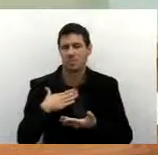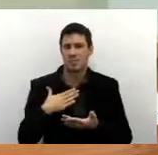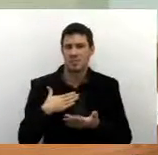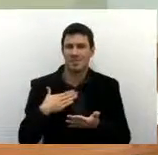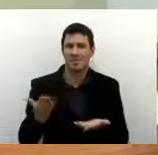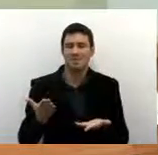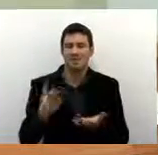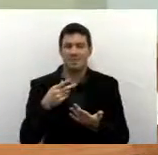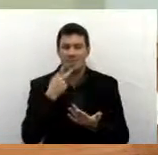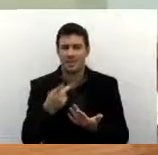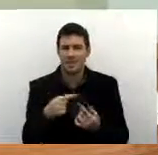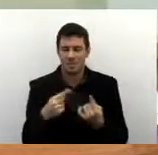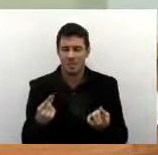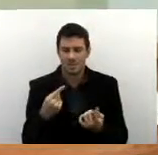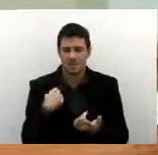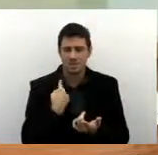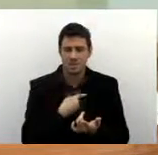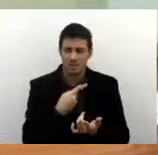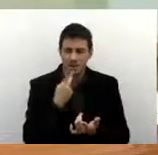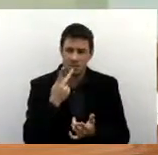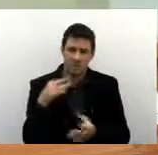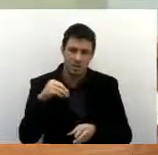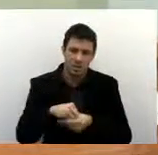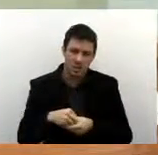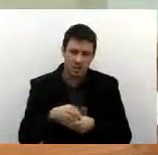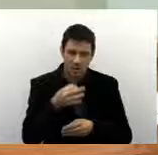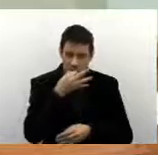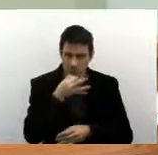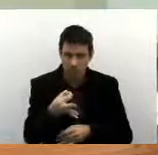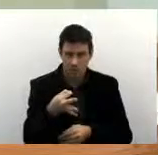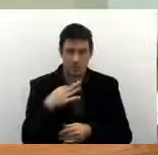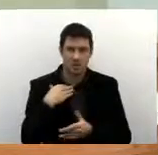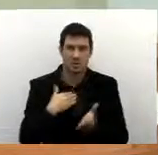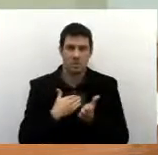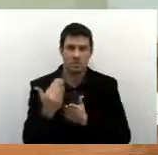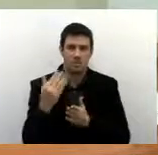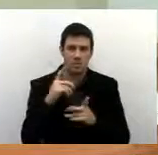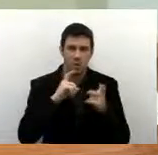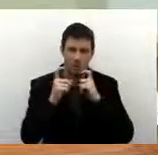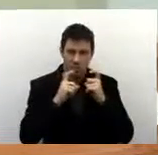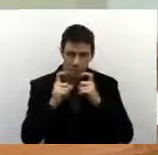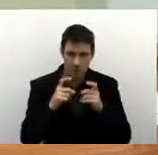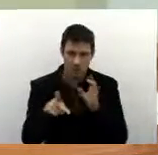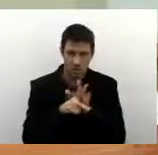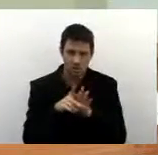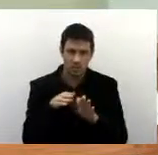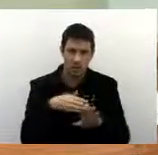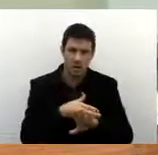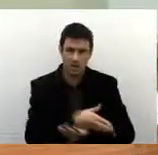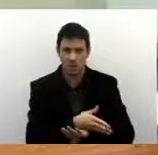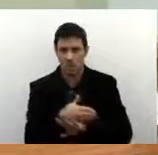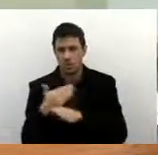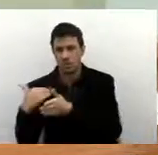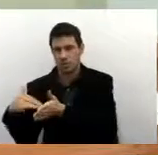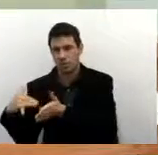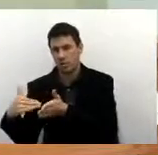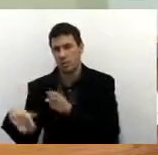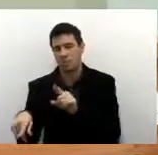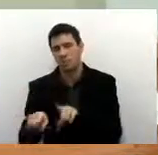gente, logo no início da sua gestão, a gente teve uma reunião entre assessores e a secretaria,